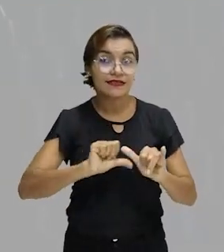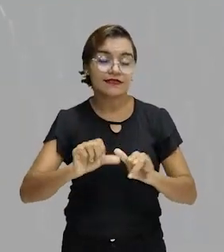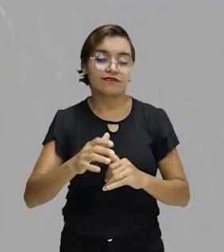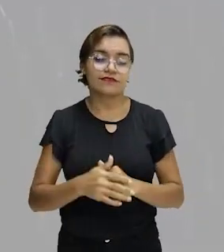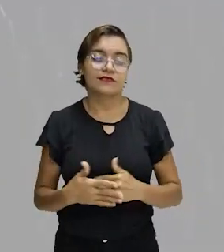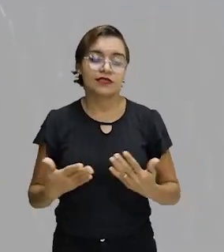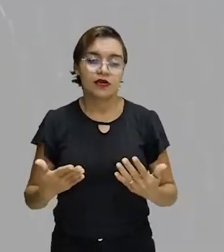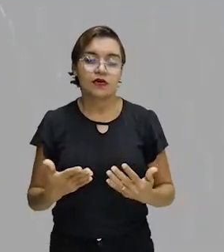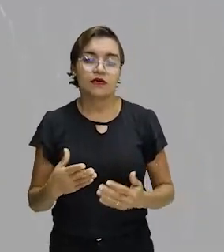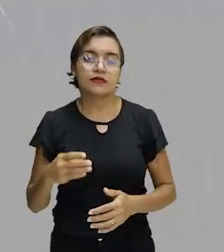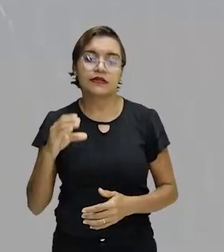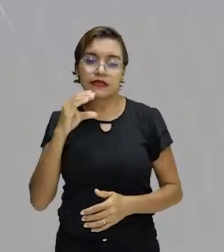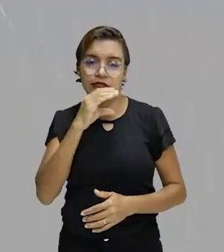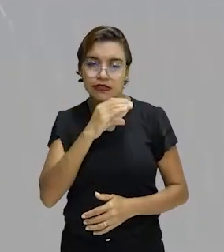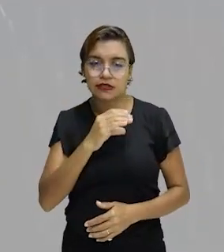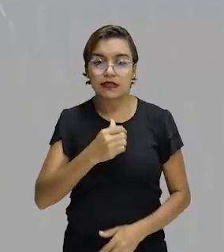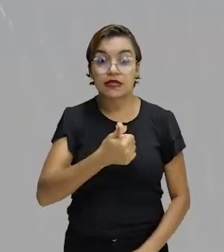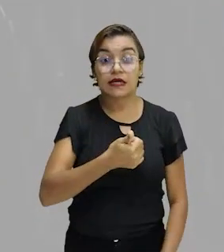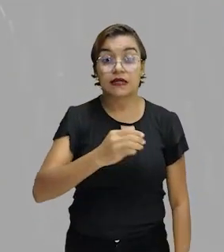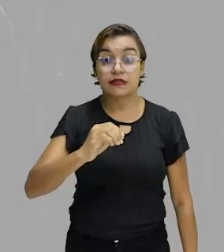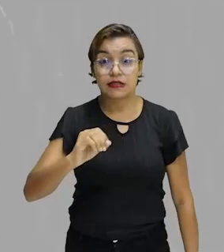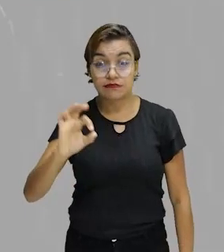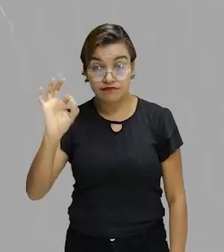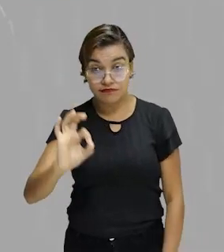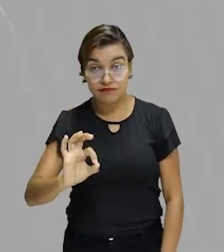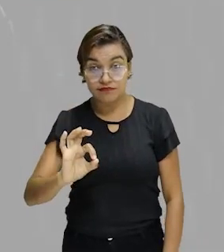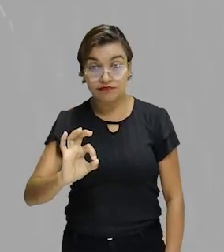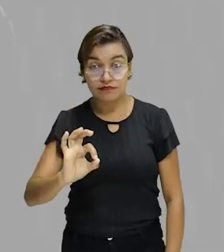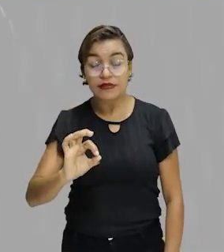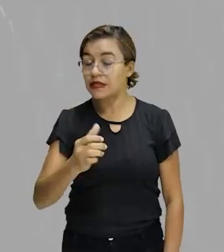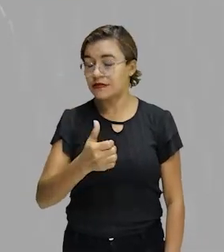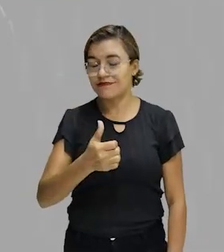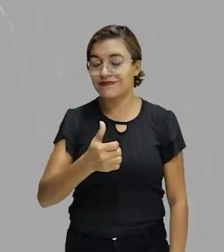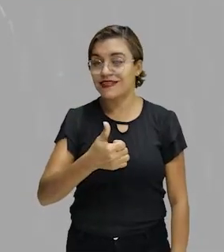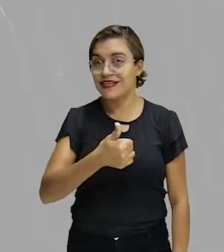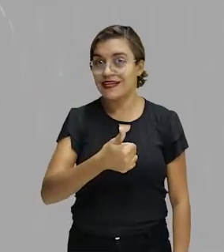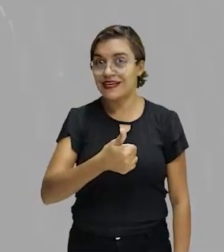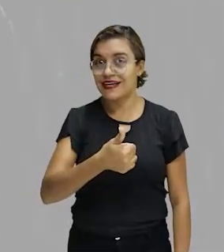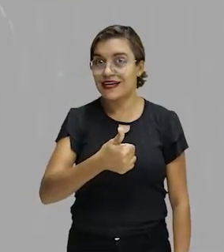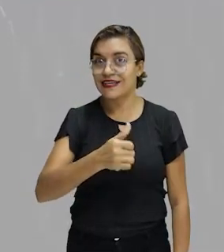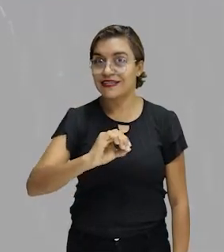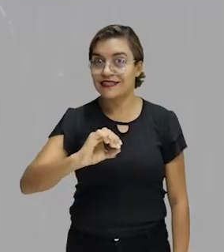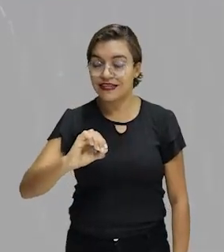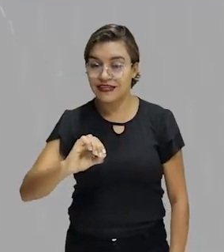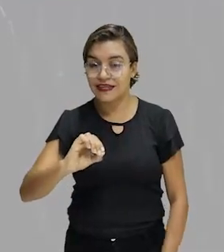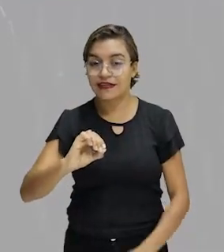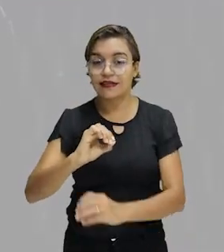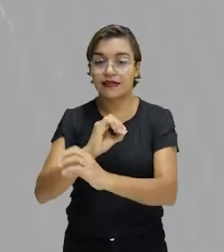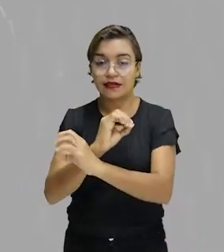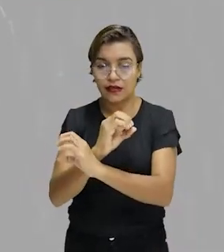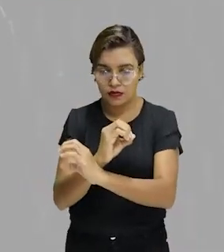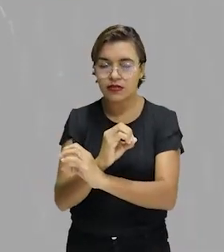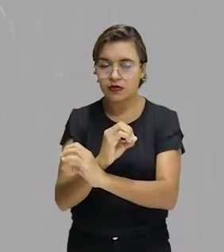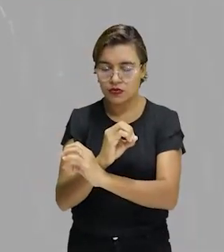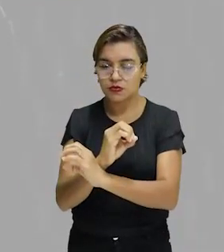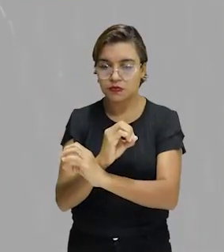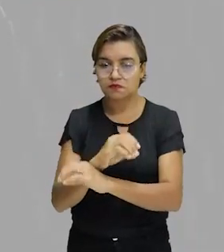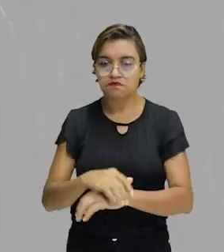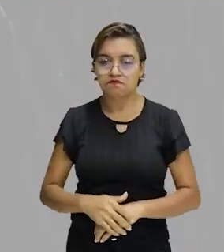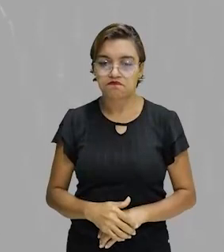Então, aquecidos a 100 graus Celsius. Então, a letra A são as condições ideais para